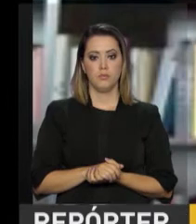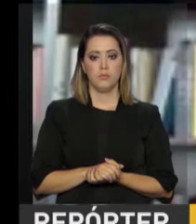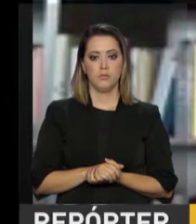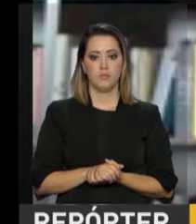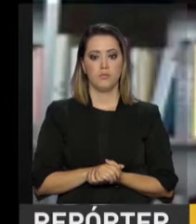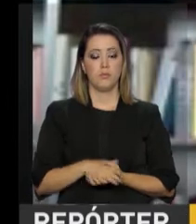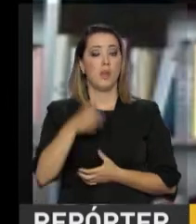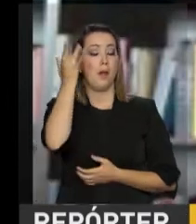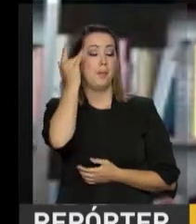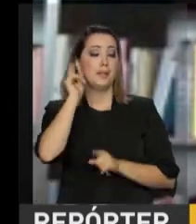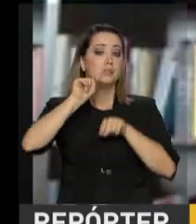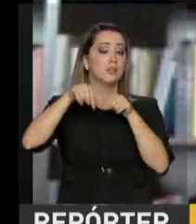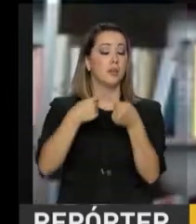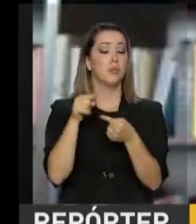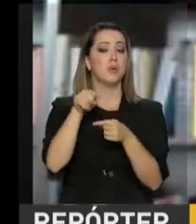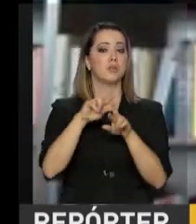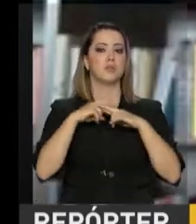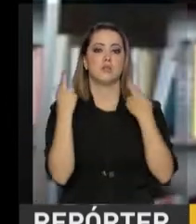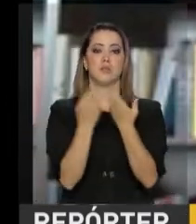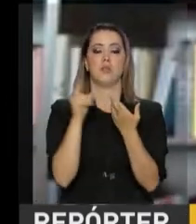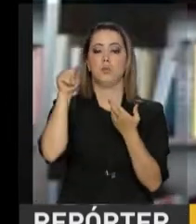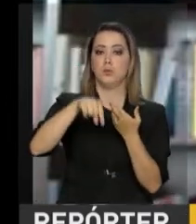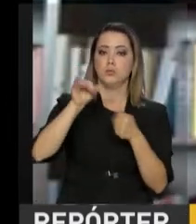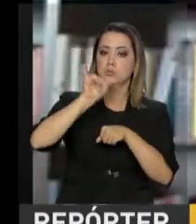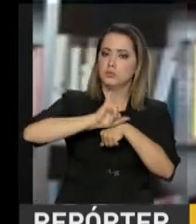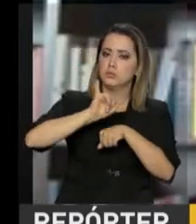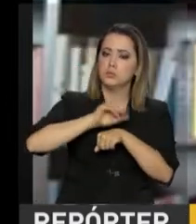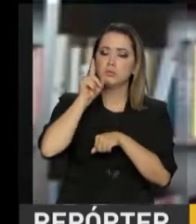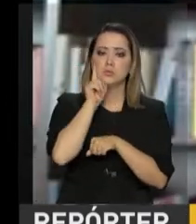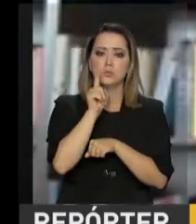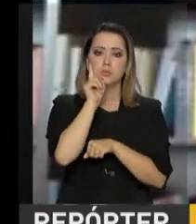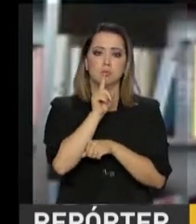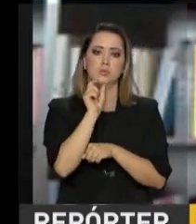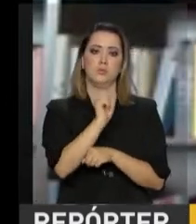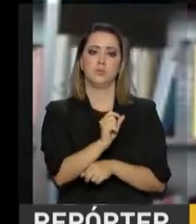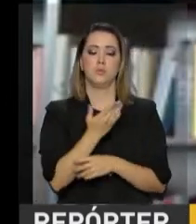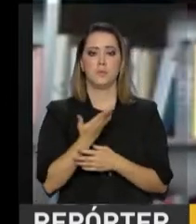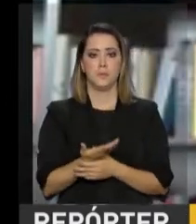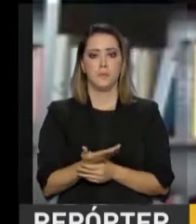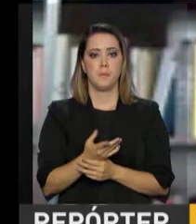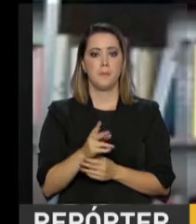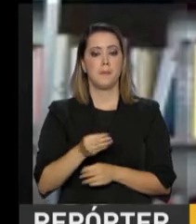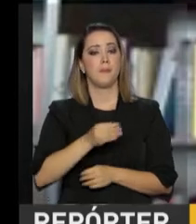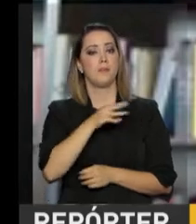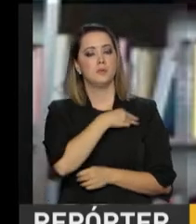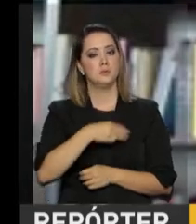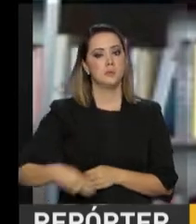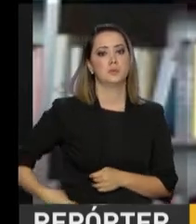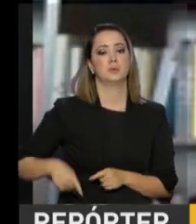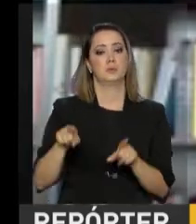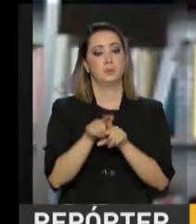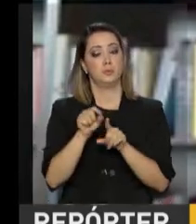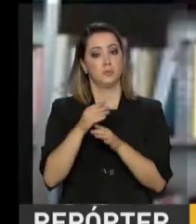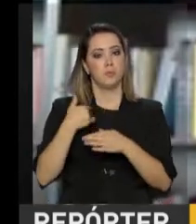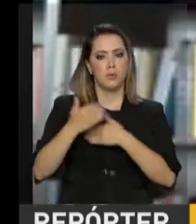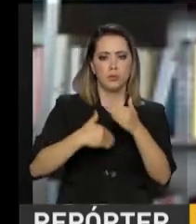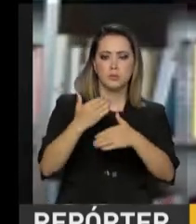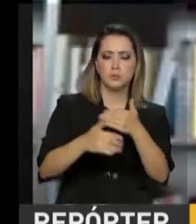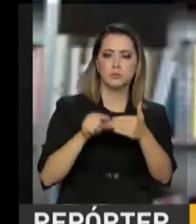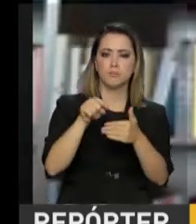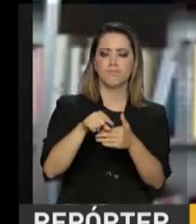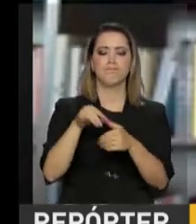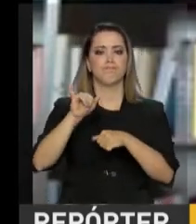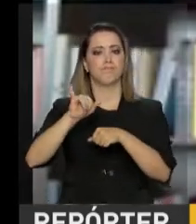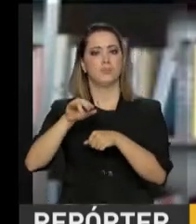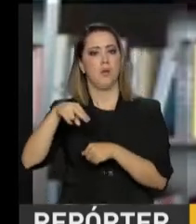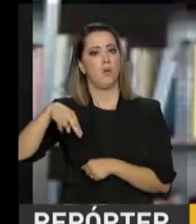E amanhã, então, depois dessa reunião aqui em Washington com o secretário-geral da OEA, o ministro Torquato Jardim segue para Nova